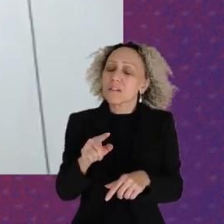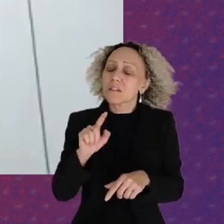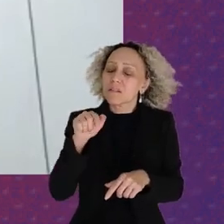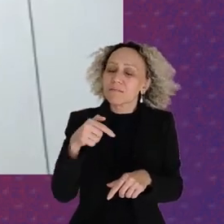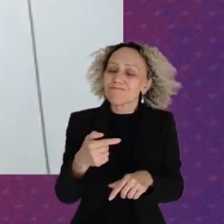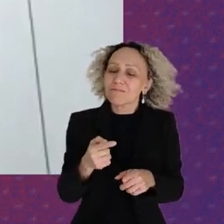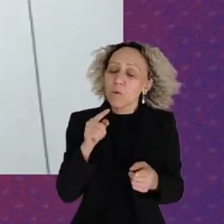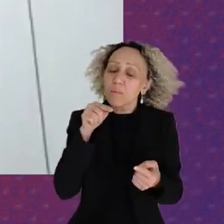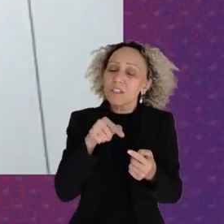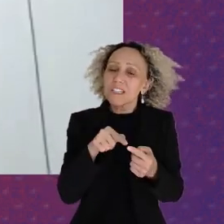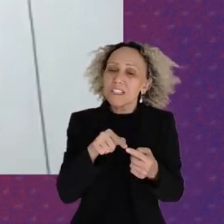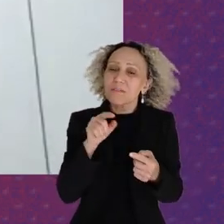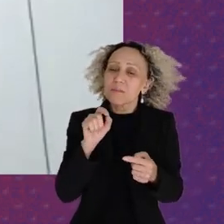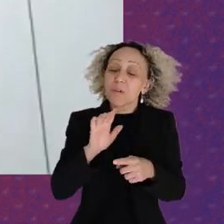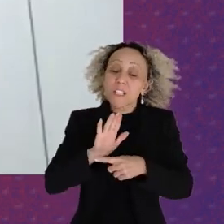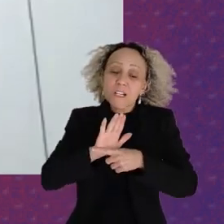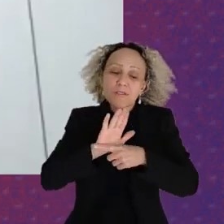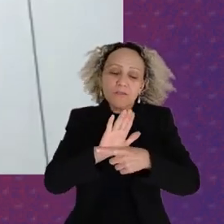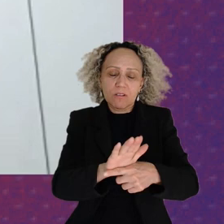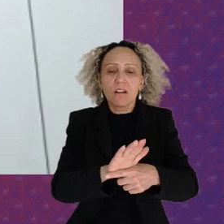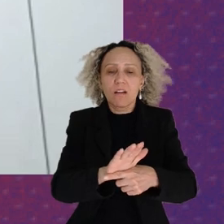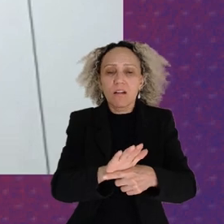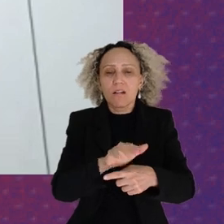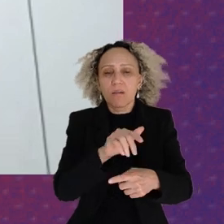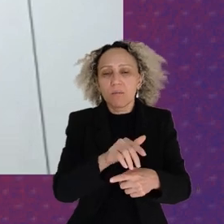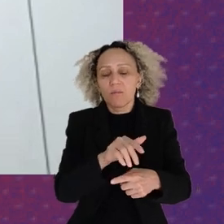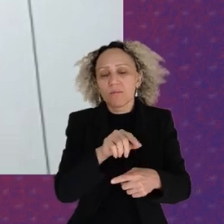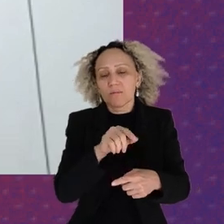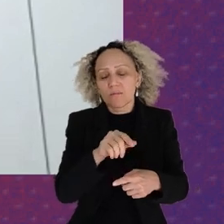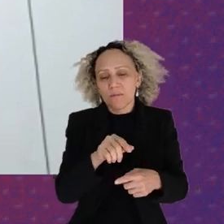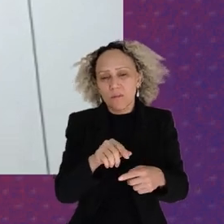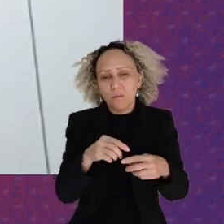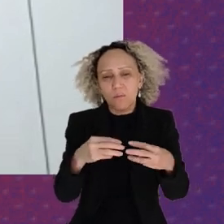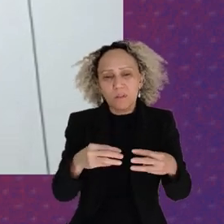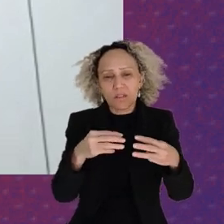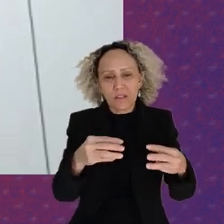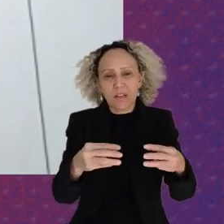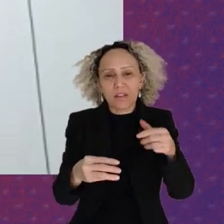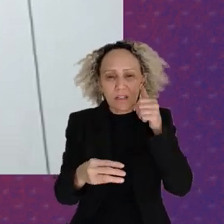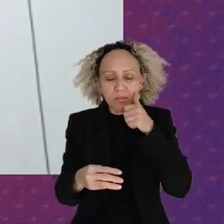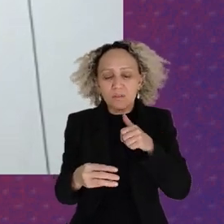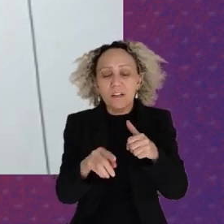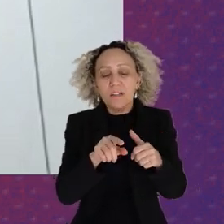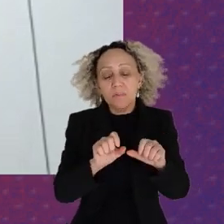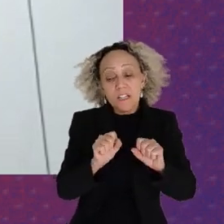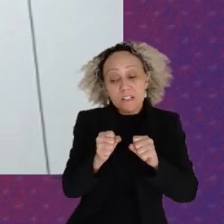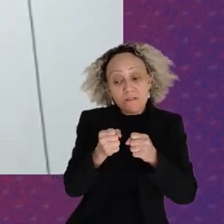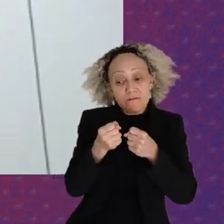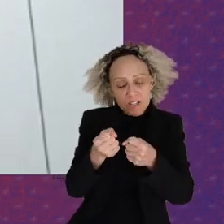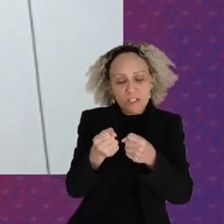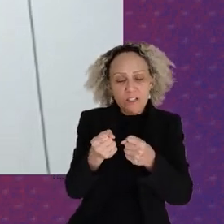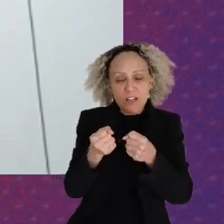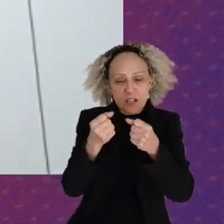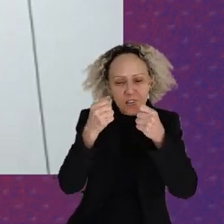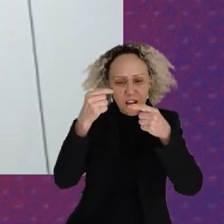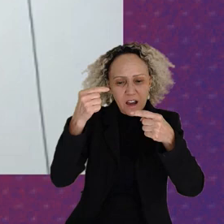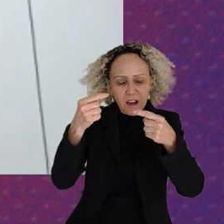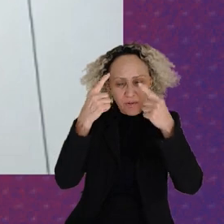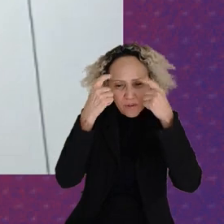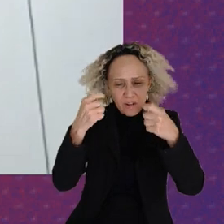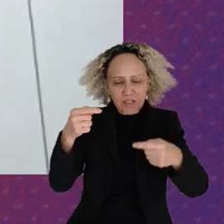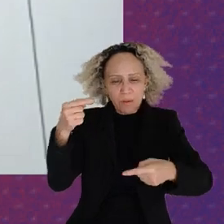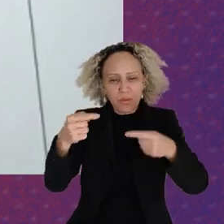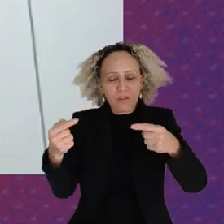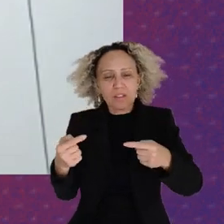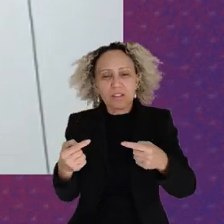Mulheres no âmbito do enfrentamento à violência política de gênero, raça e etnia. A gente sabe o